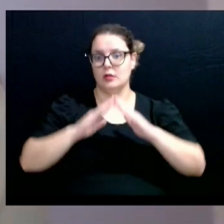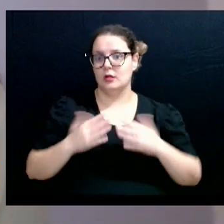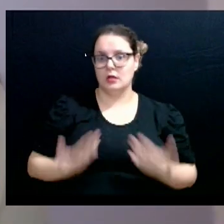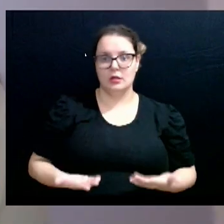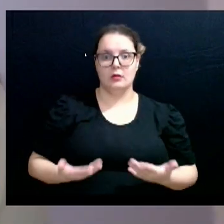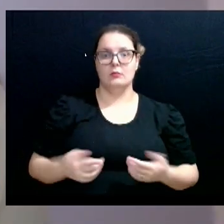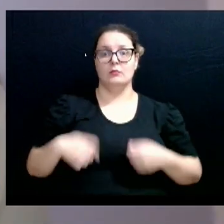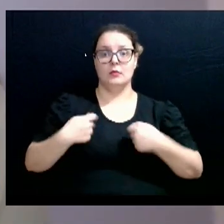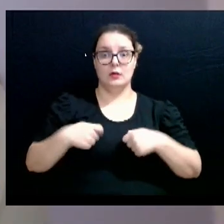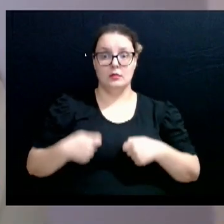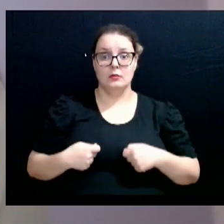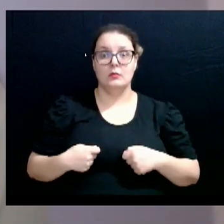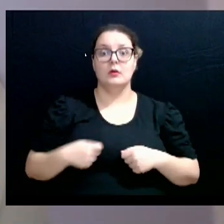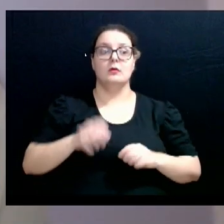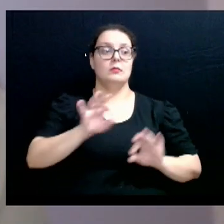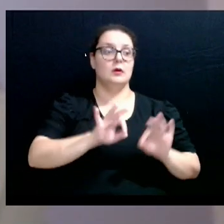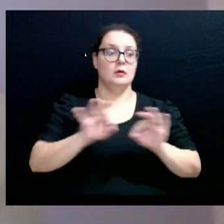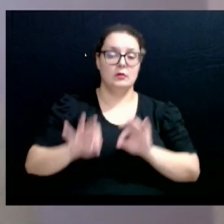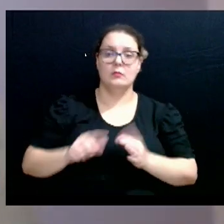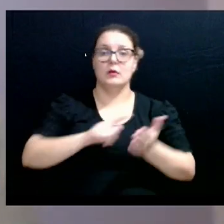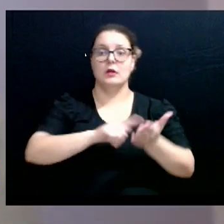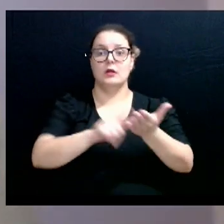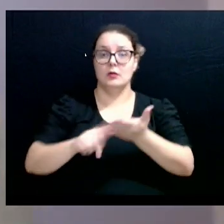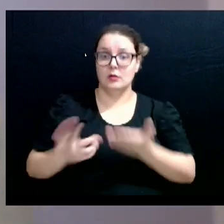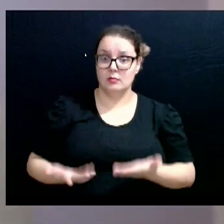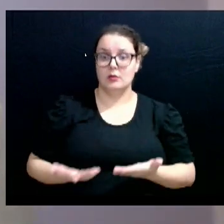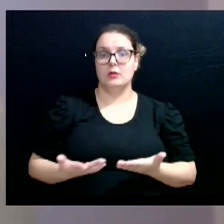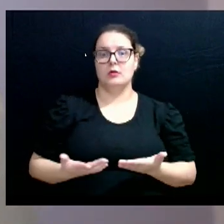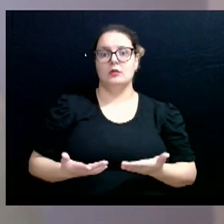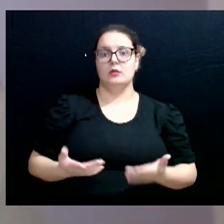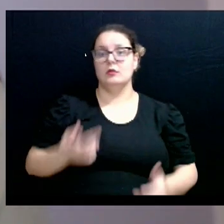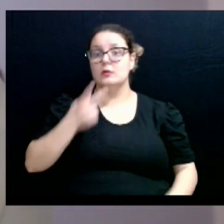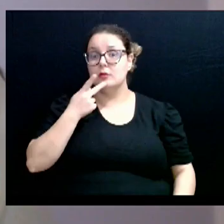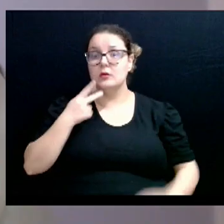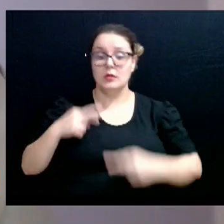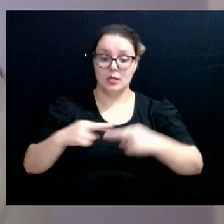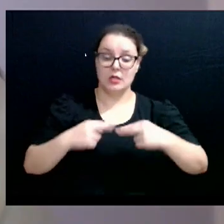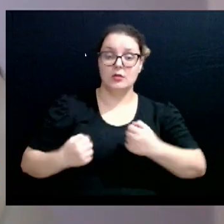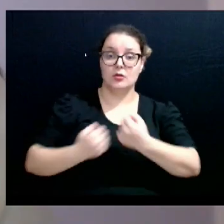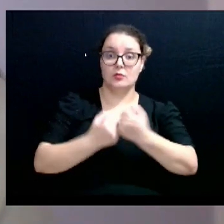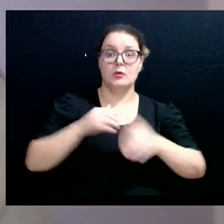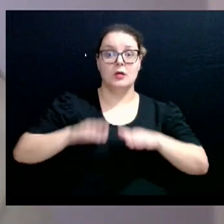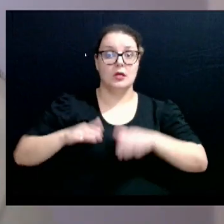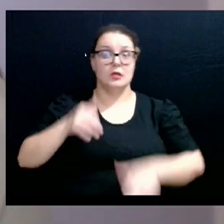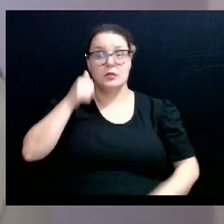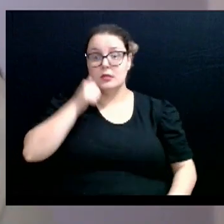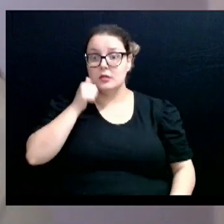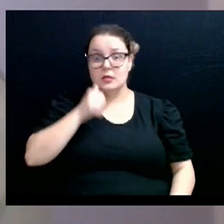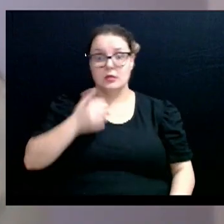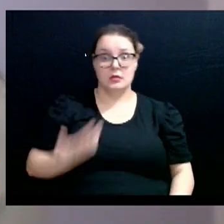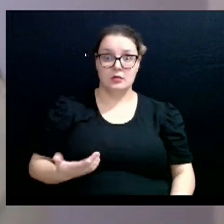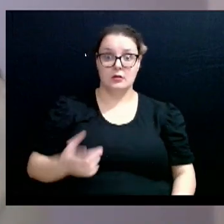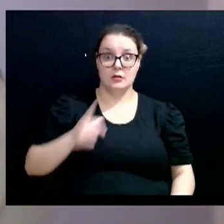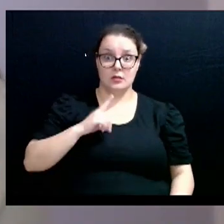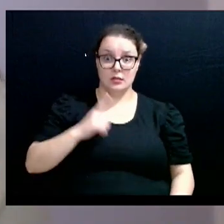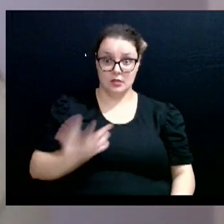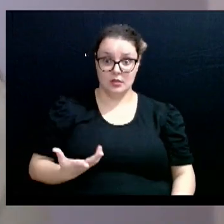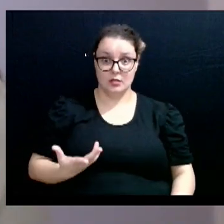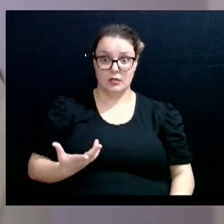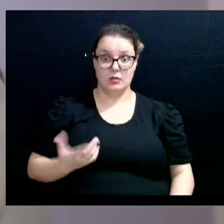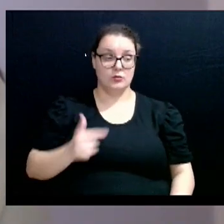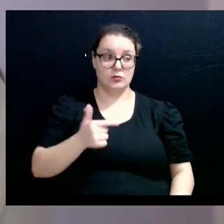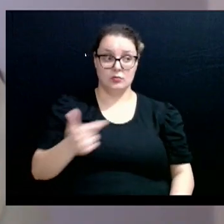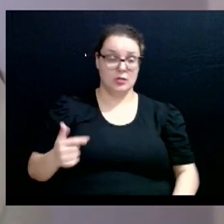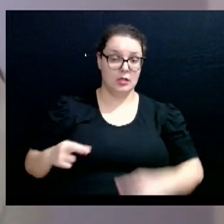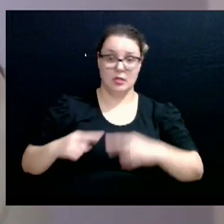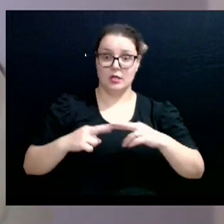casa organizada, uma casa limpa. Vocês falaram de rede de apoio. Muitas vezes as mulheres não têm rede de apoio